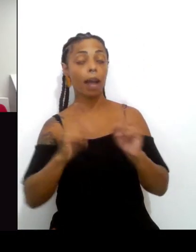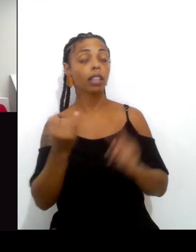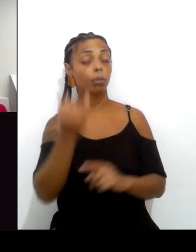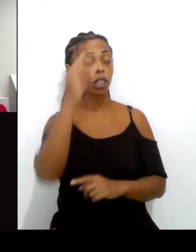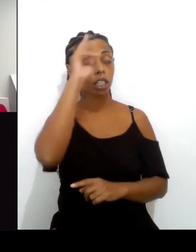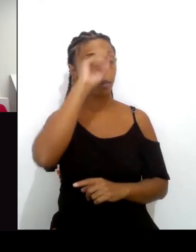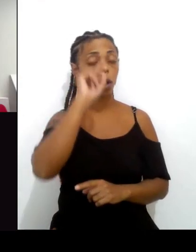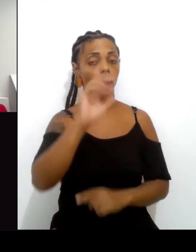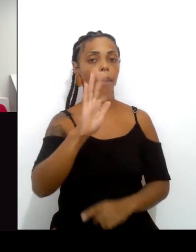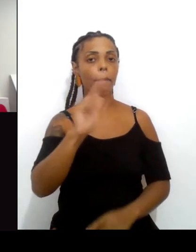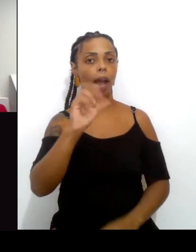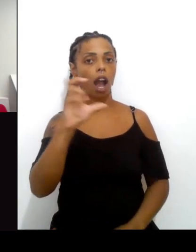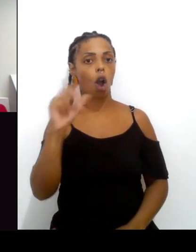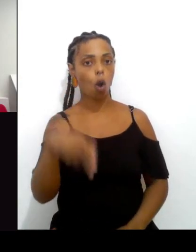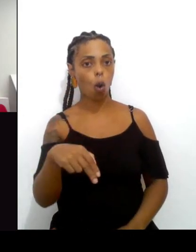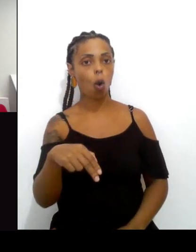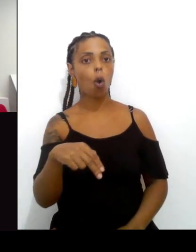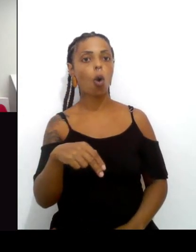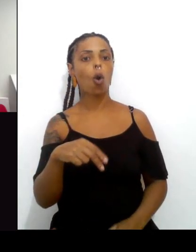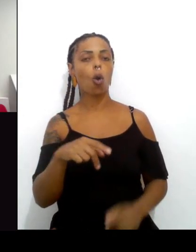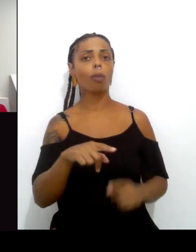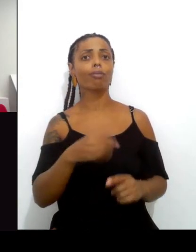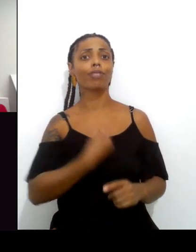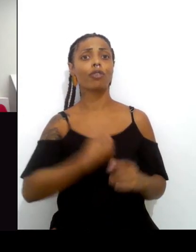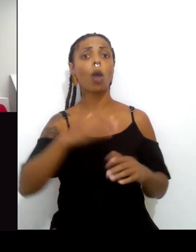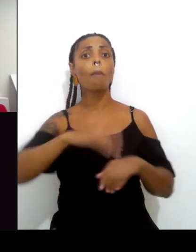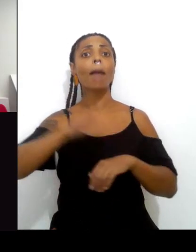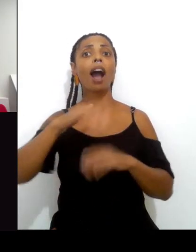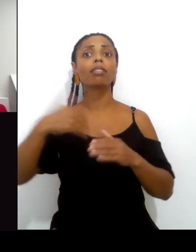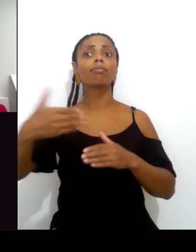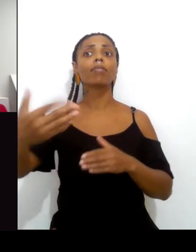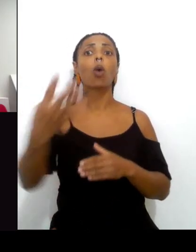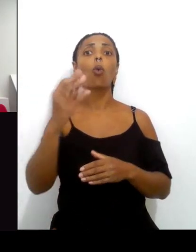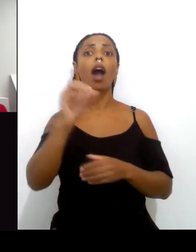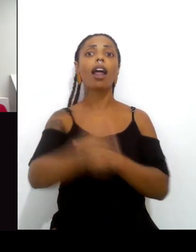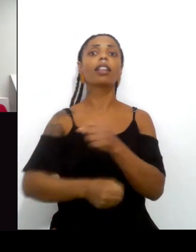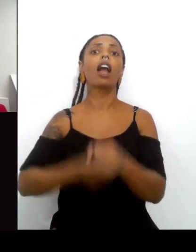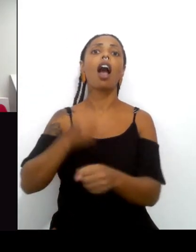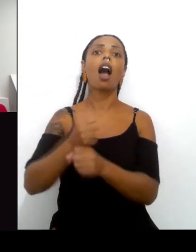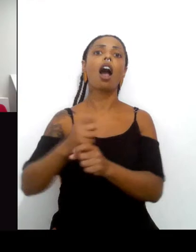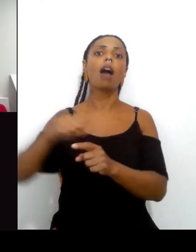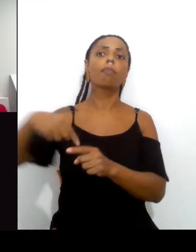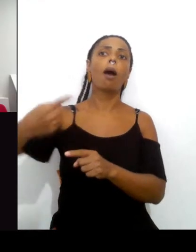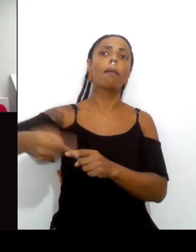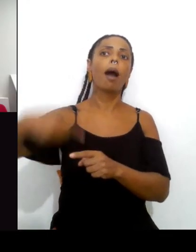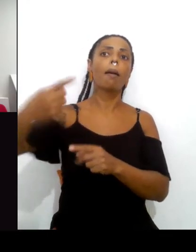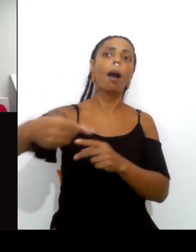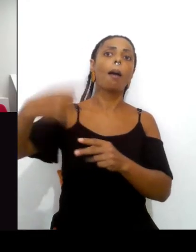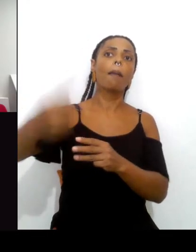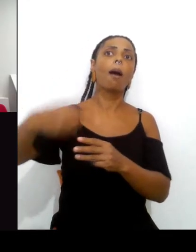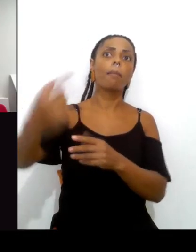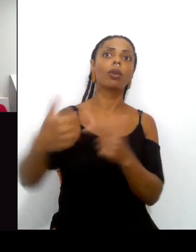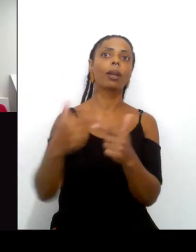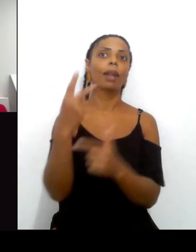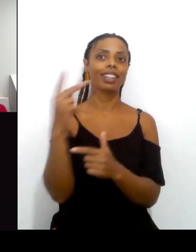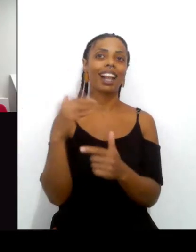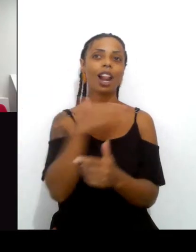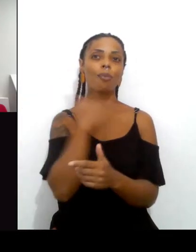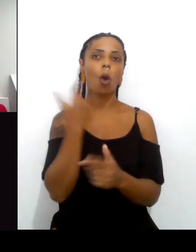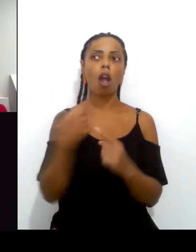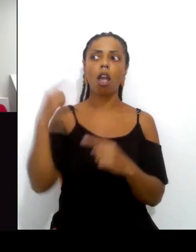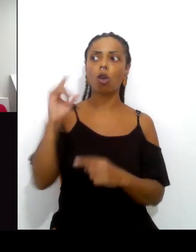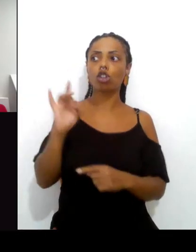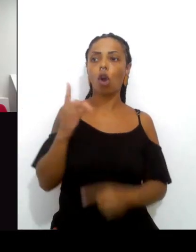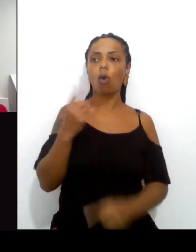né ainda atravessou mais quatro décadas né o trabalho dele ainda atravessou outras quatro décadas né ele morreu apenas em